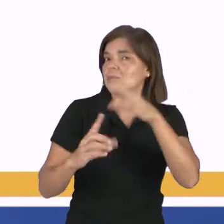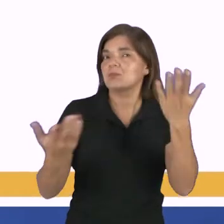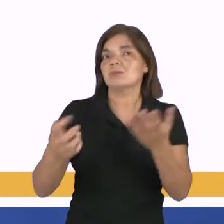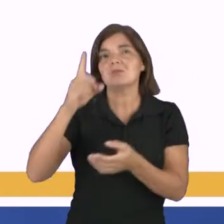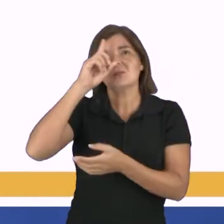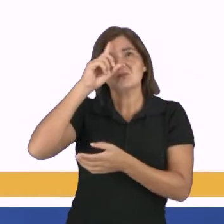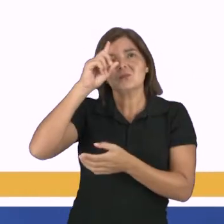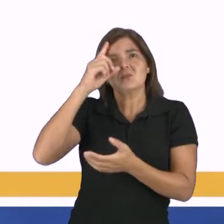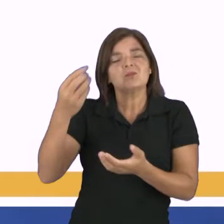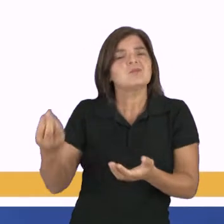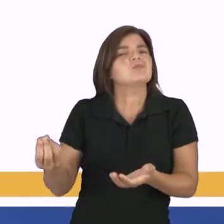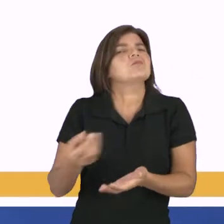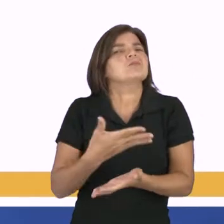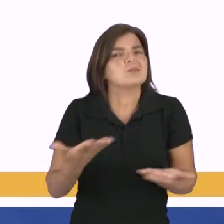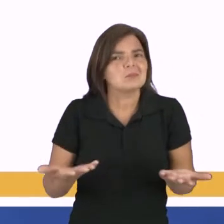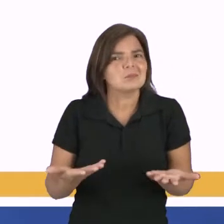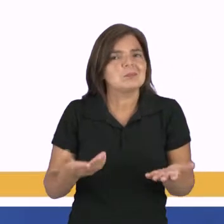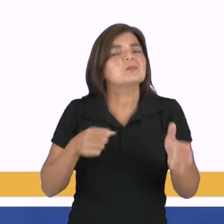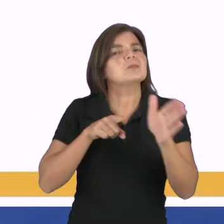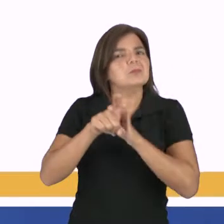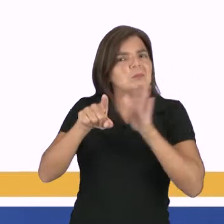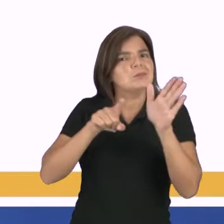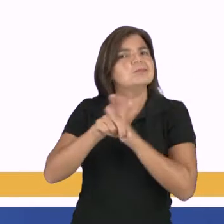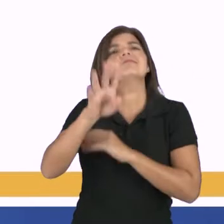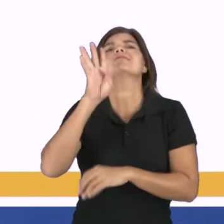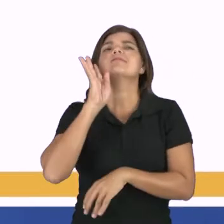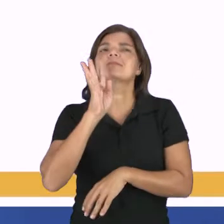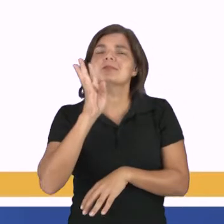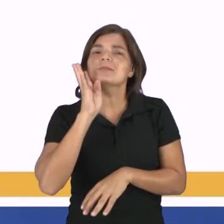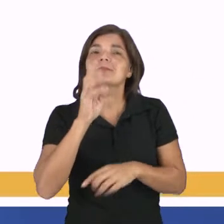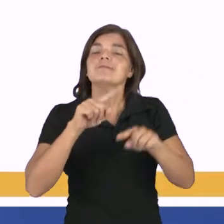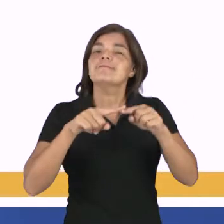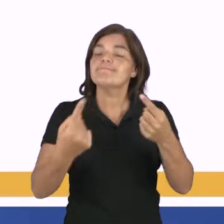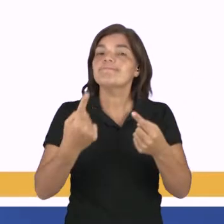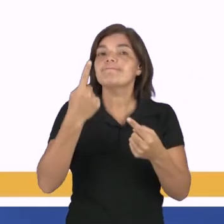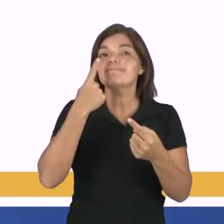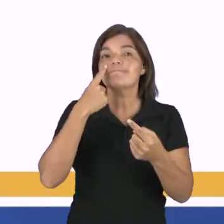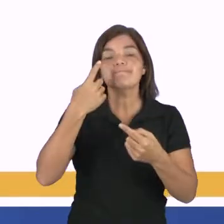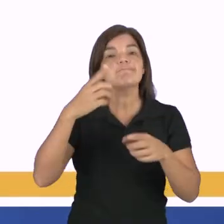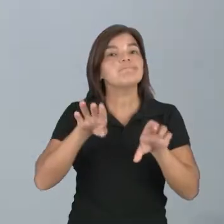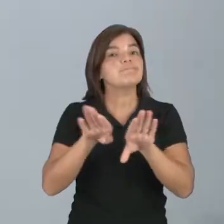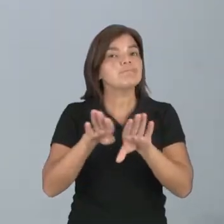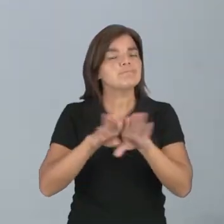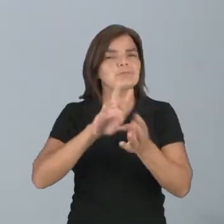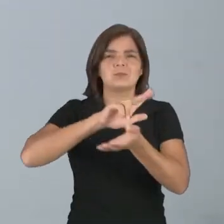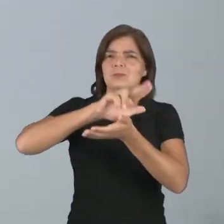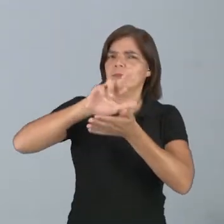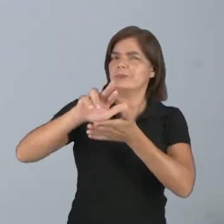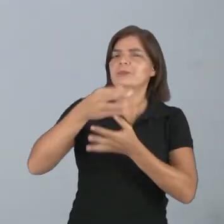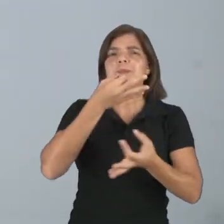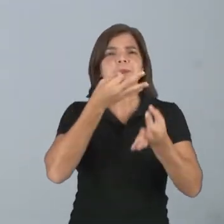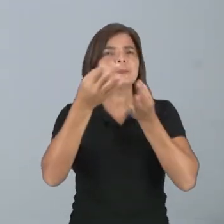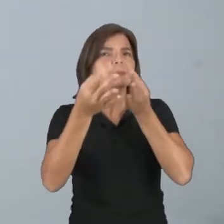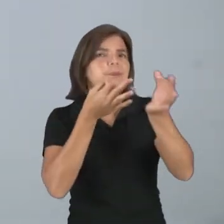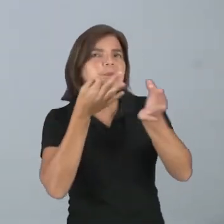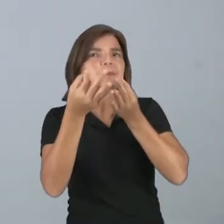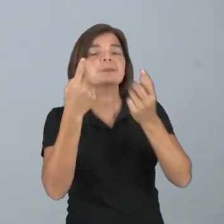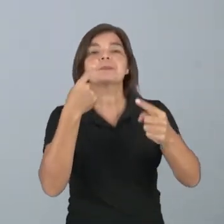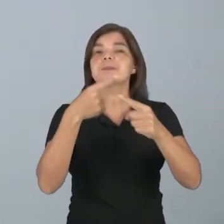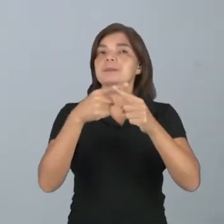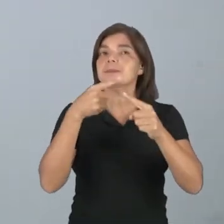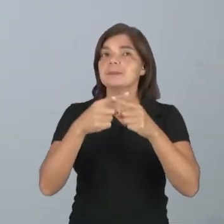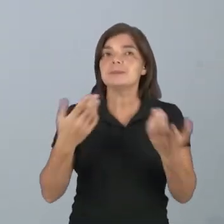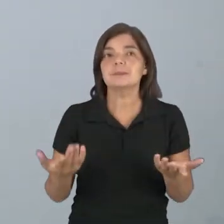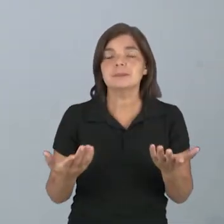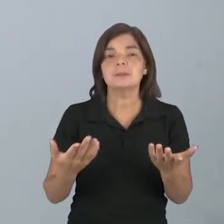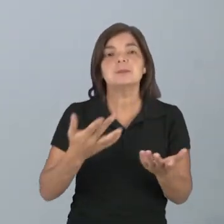atualidade? É um questionamento muito interessante. E ele abre polêmicas diversas, não é verdade? Porque